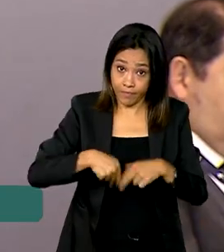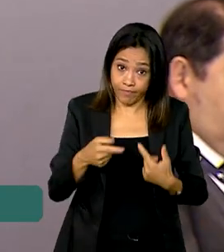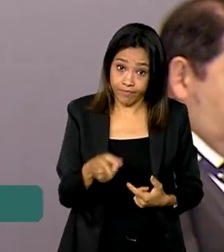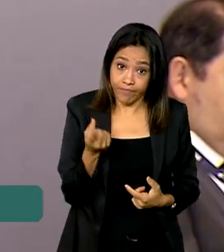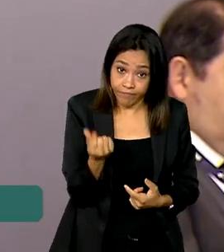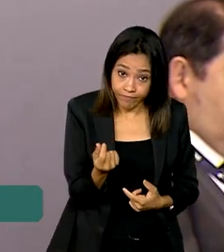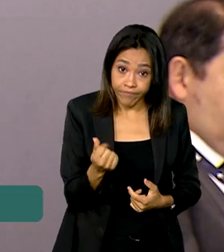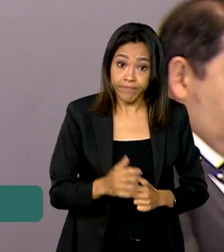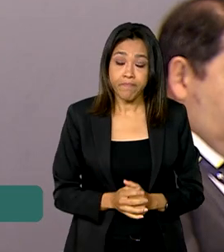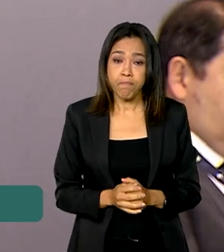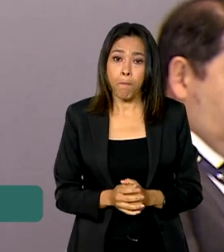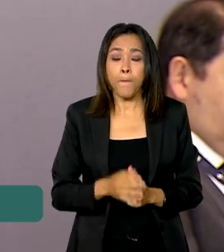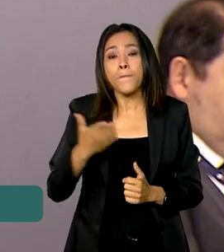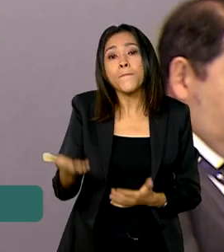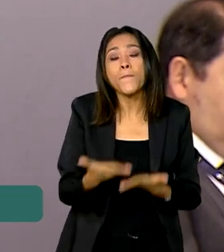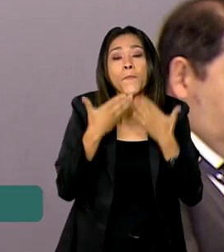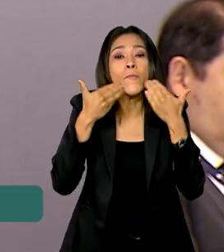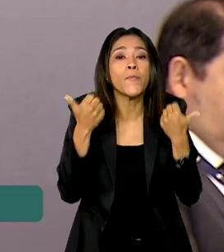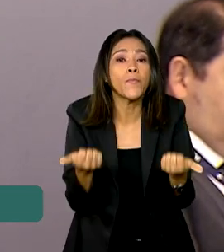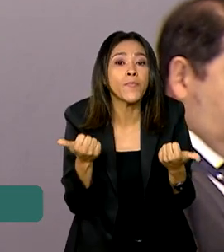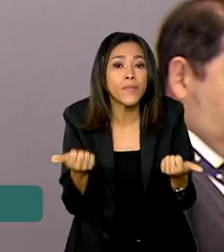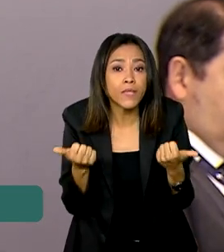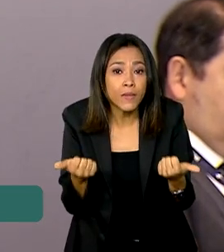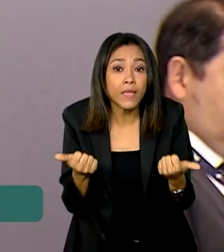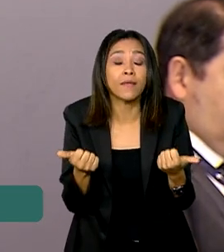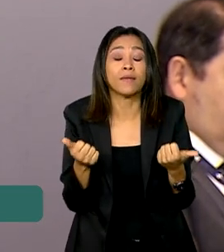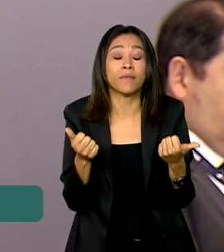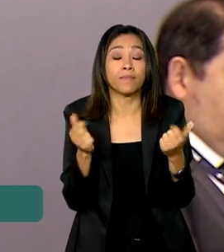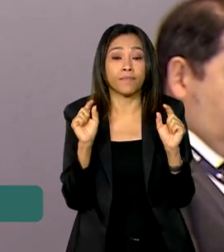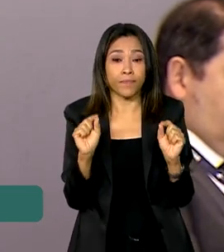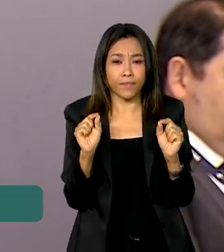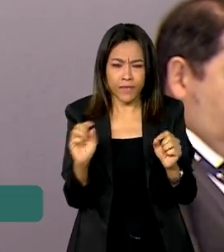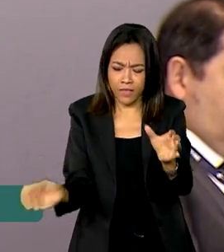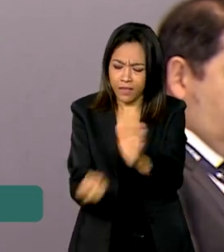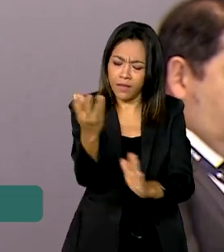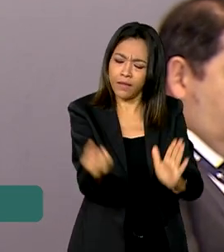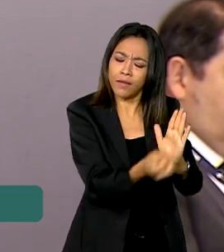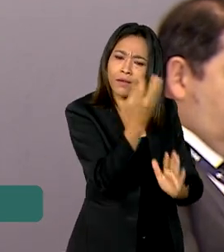melhorar a compatibilidade e gerar emprego de qualidade.